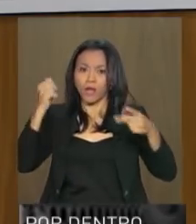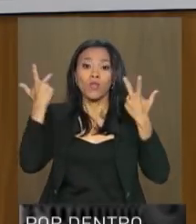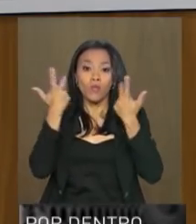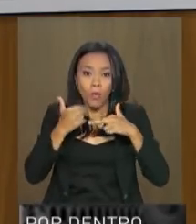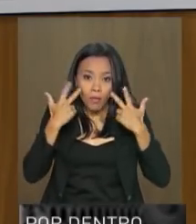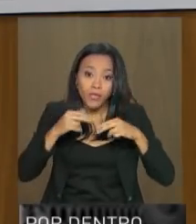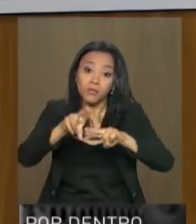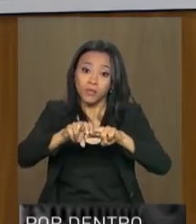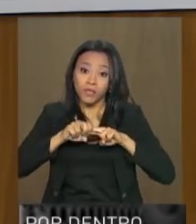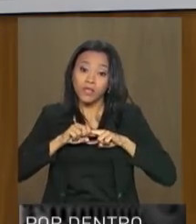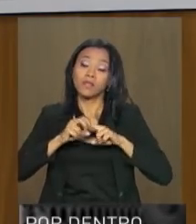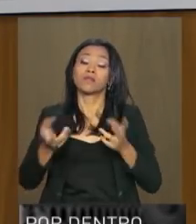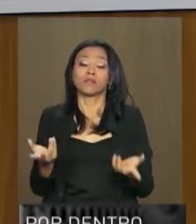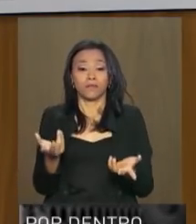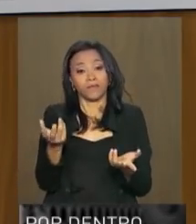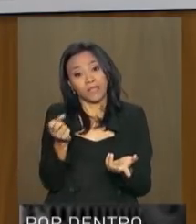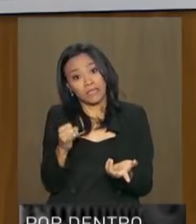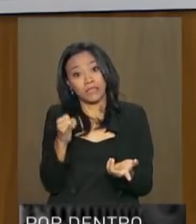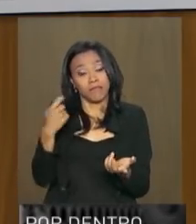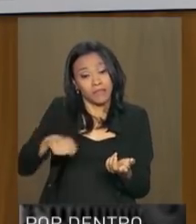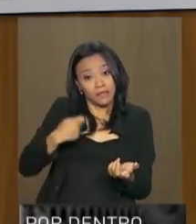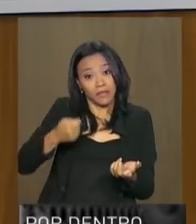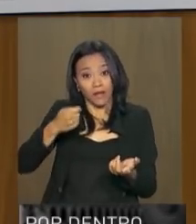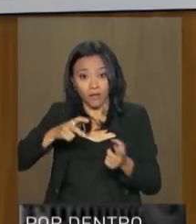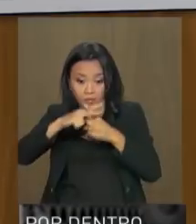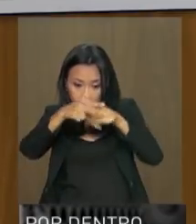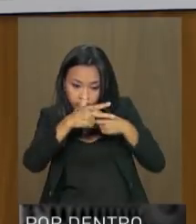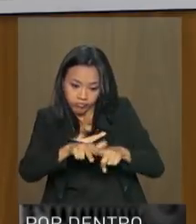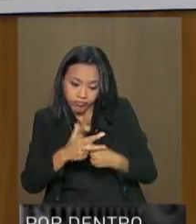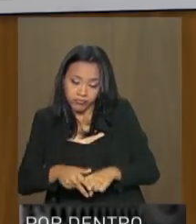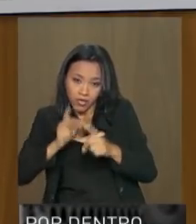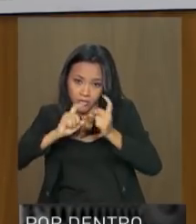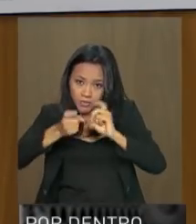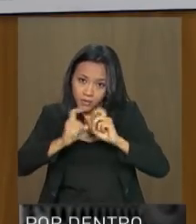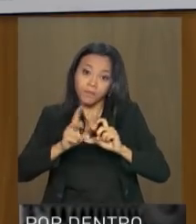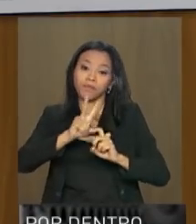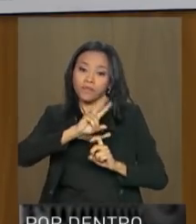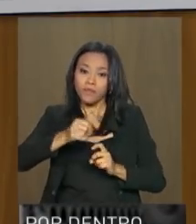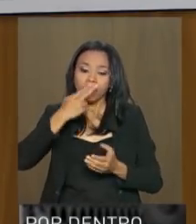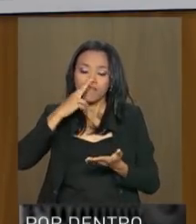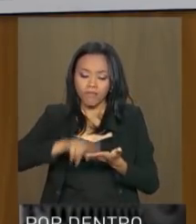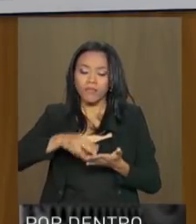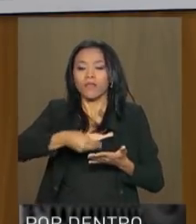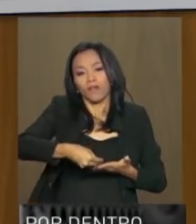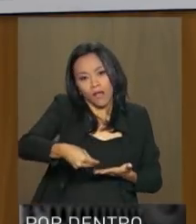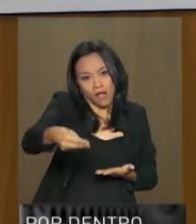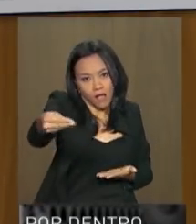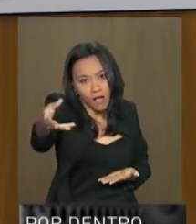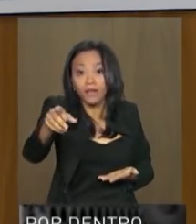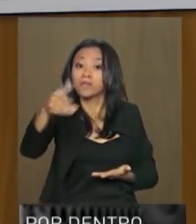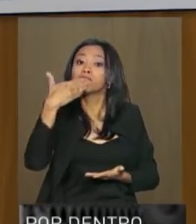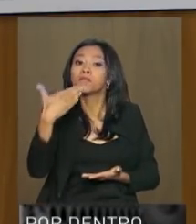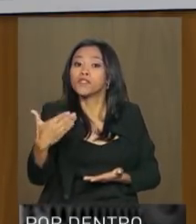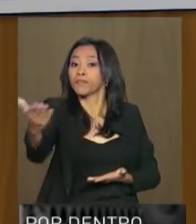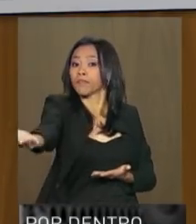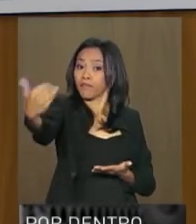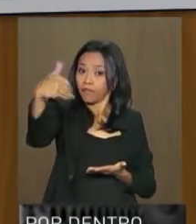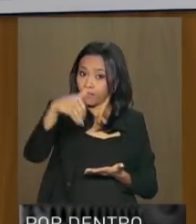houver necessidade de alguma revisão, isso é normal acontecer, a pessoa vai receber uma comunicação, vai se dirigir a um posto do INSS, se